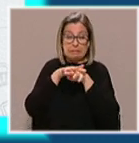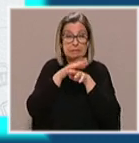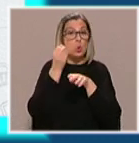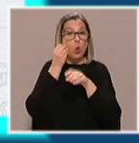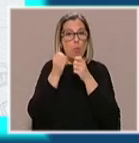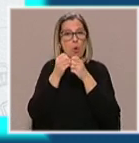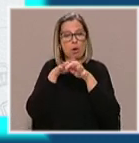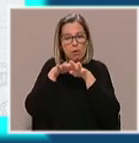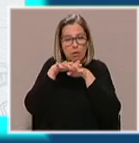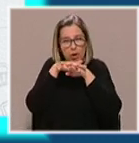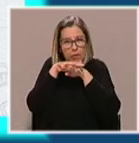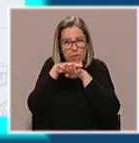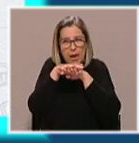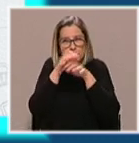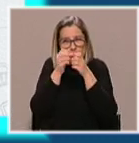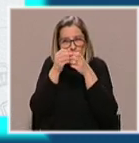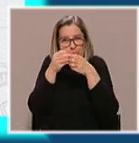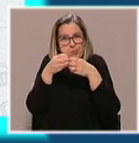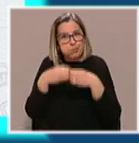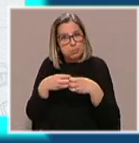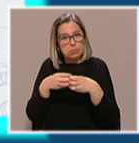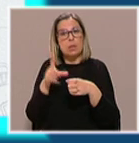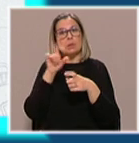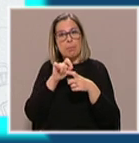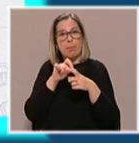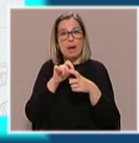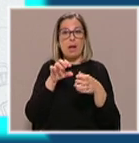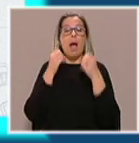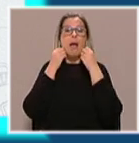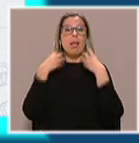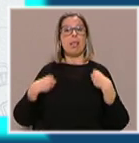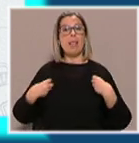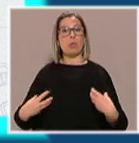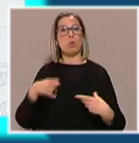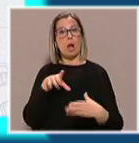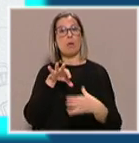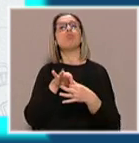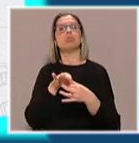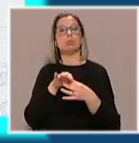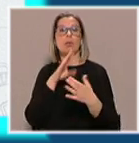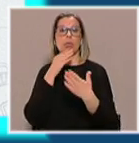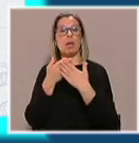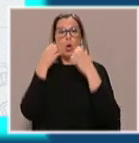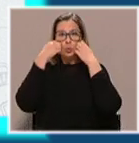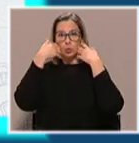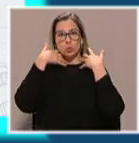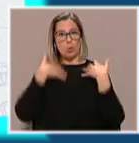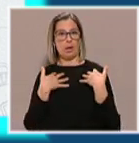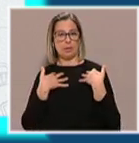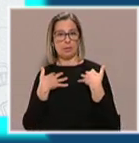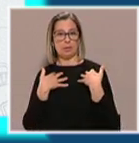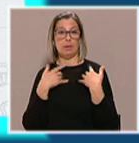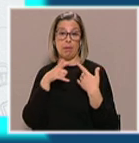sudoríparas através do aumento da produção de suor. Em resposta, vai desencadear a diminuição da